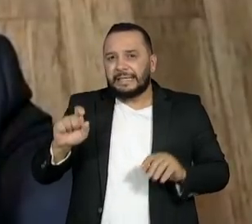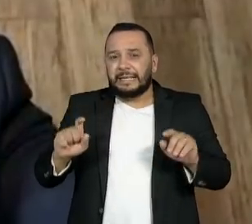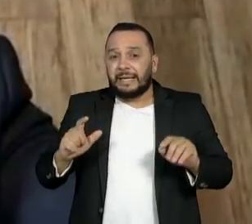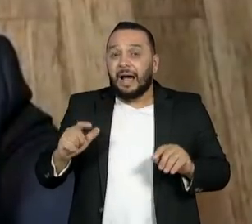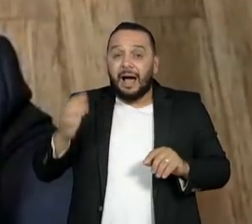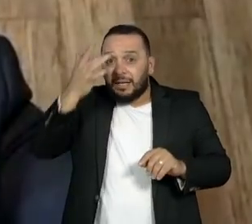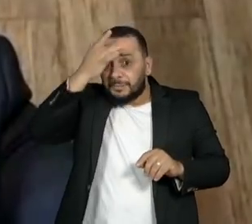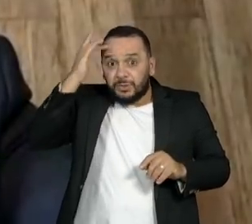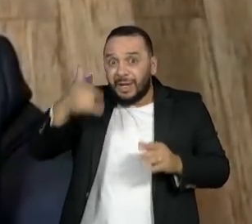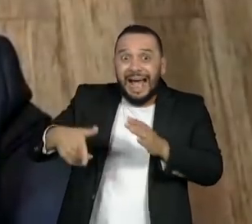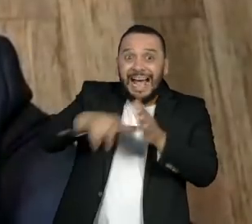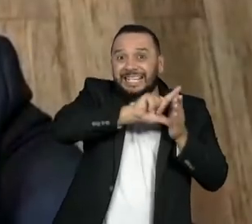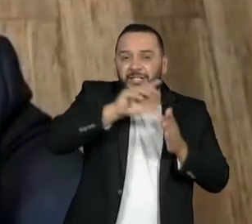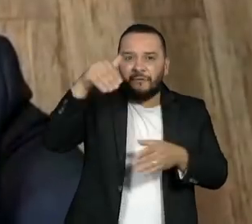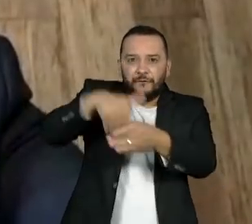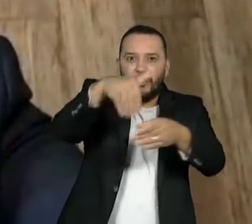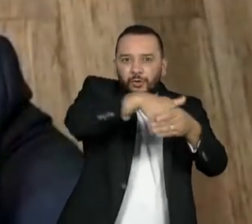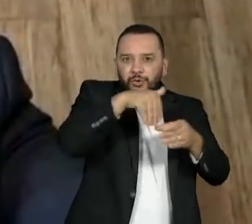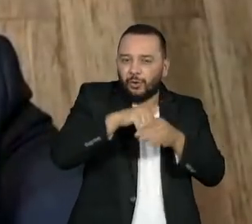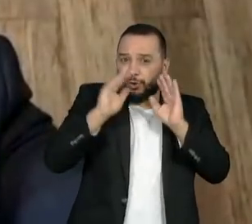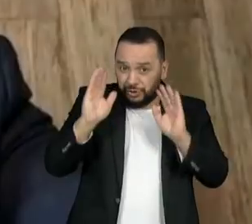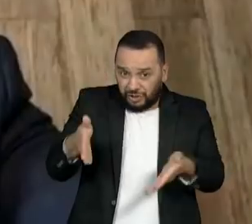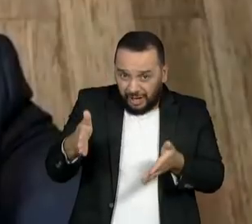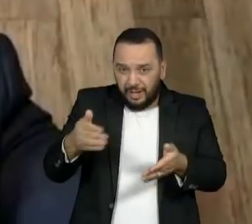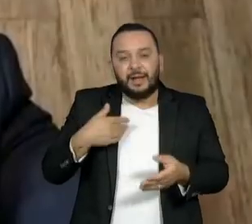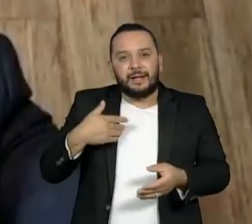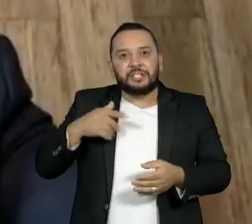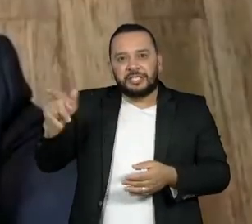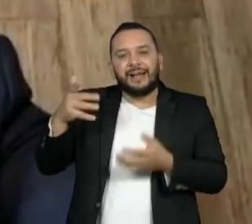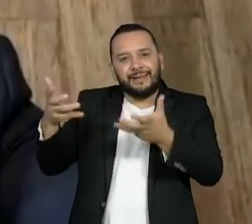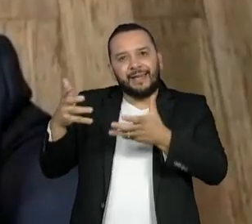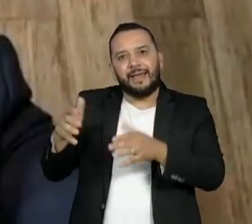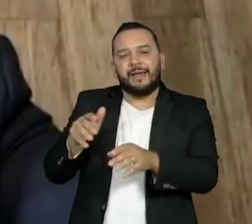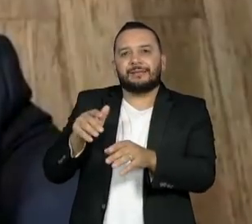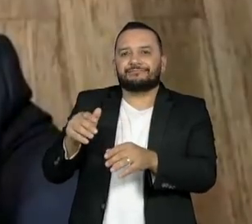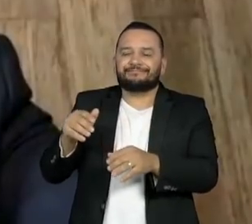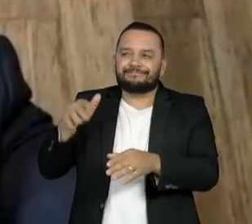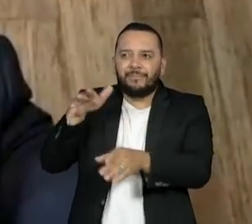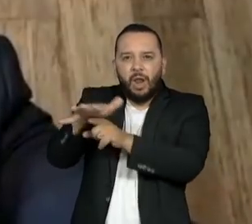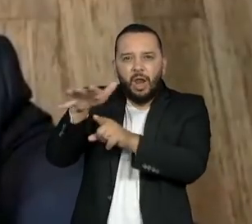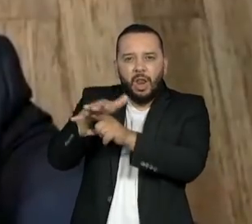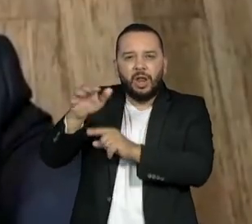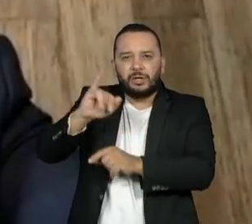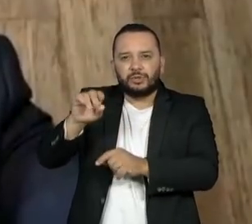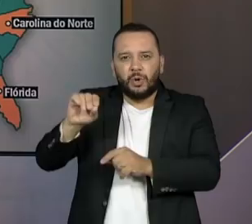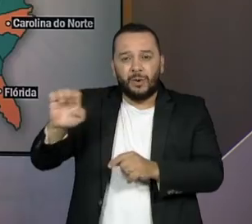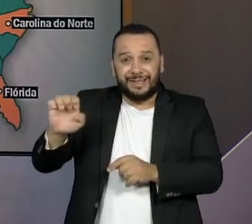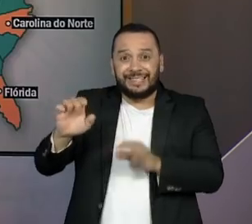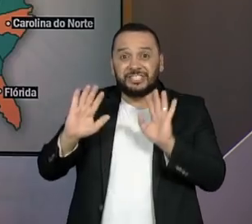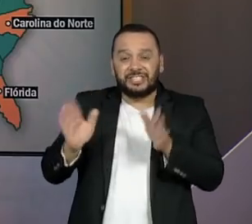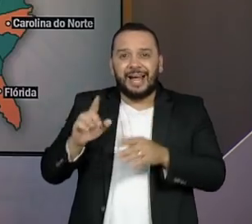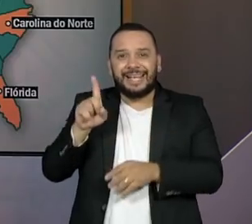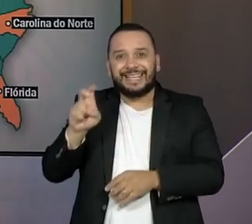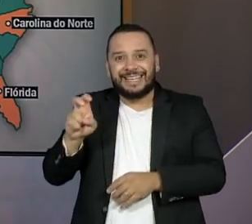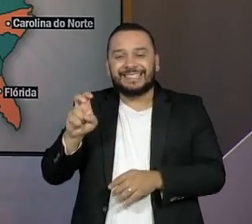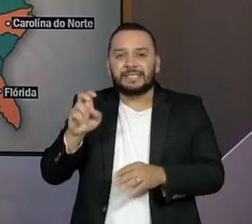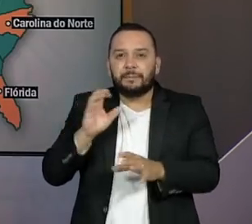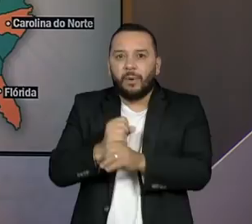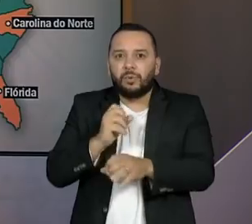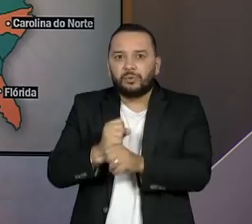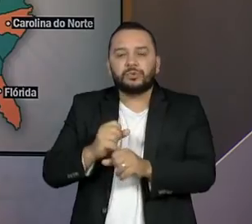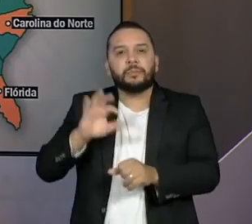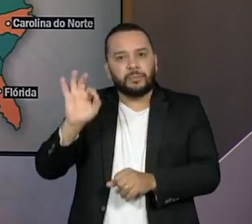votar antecipadamente, seja fisicamente, seja pelo correio. E lidera com 10 a 15 pontos percentuais. Tem um outro